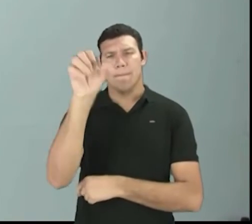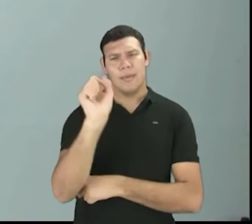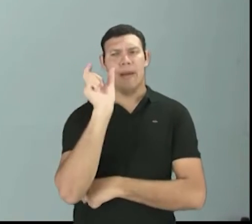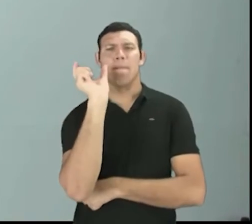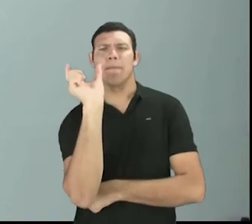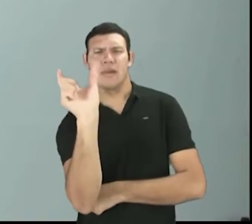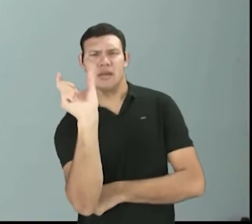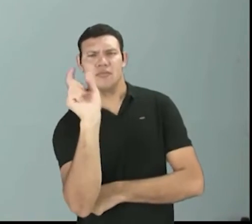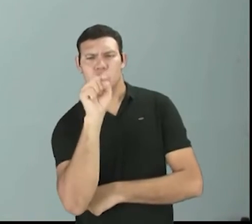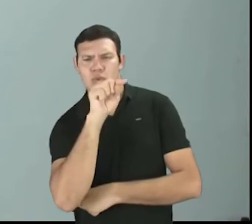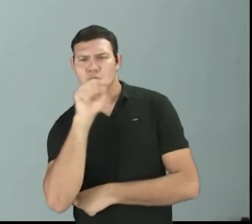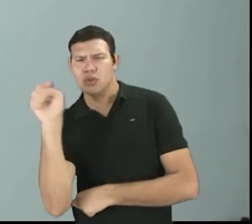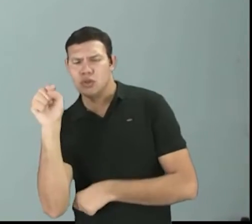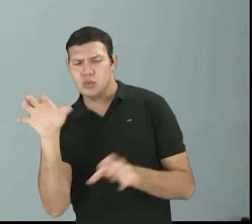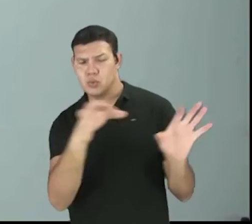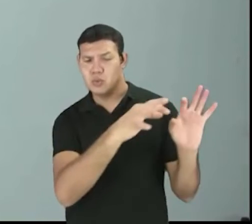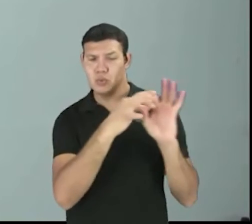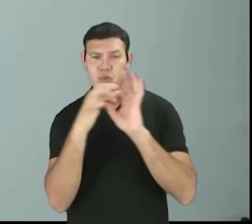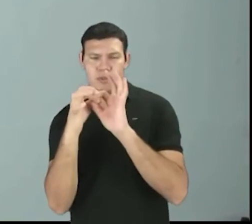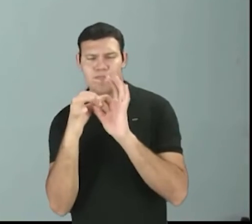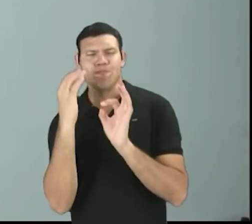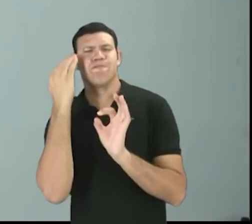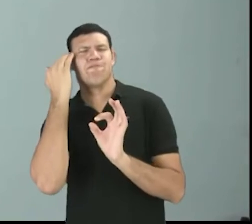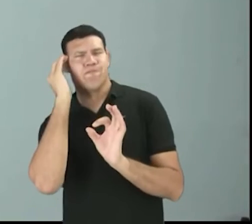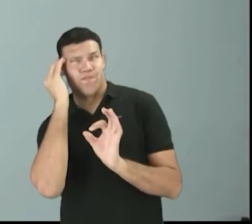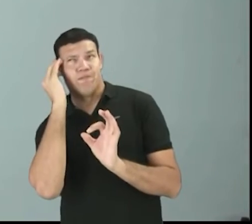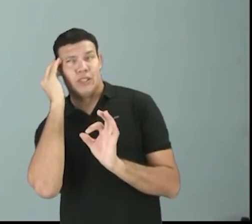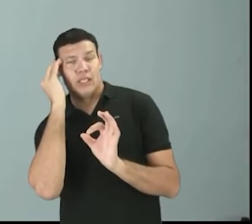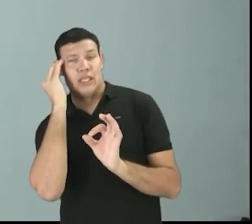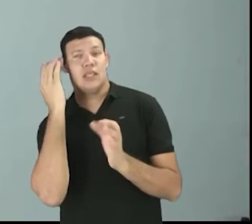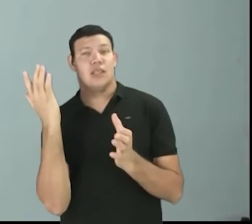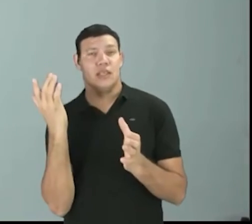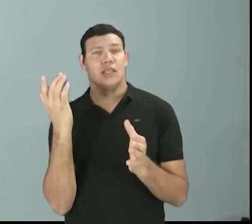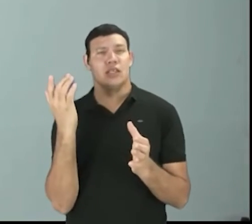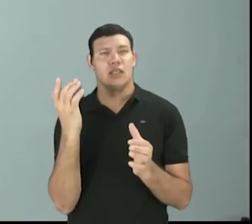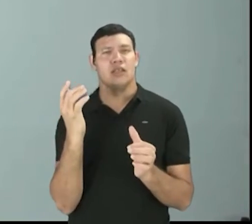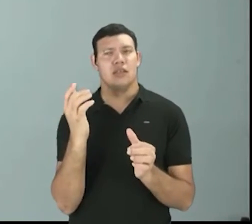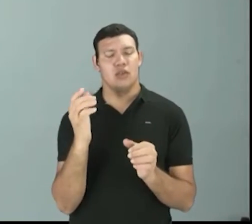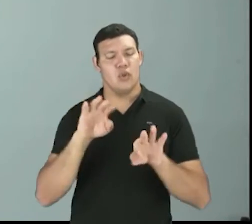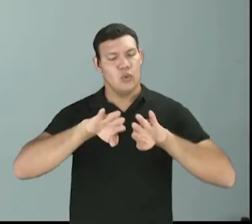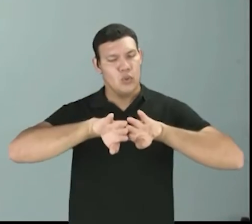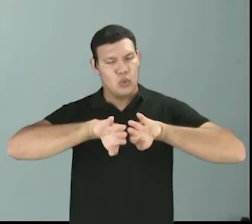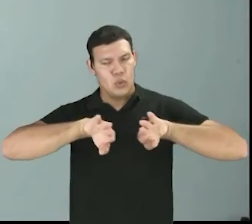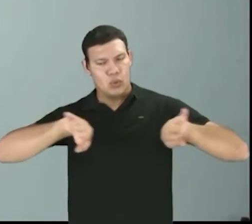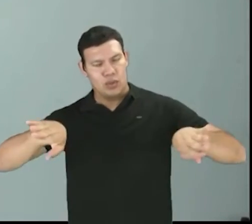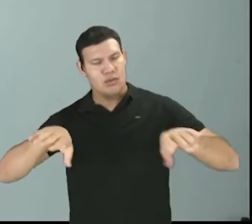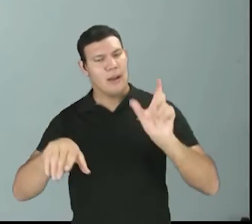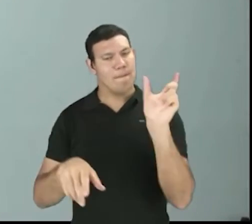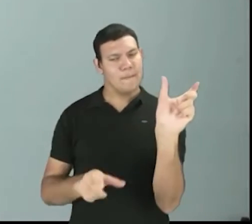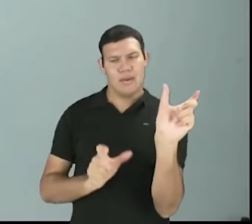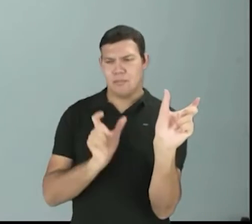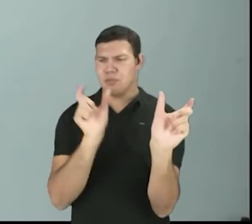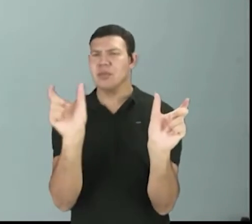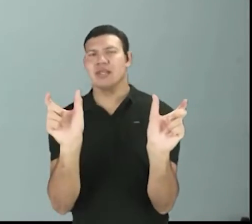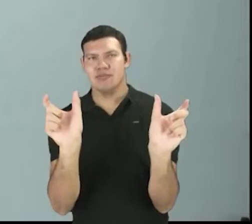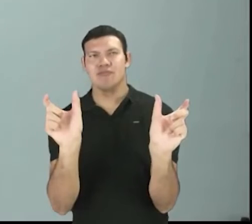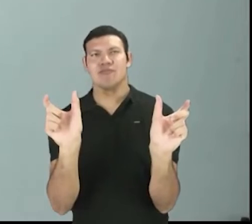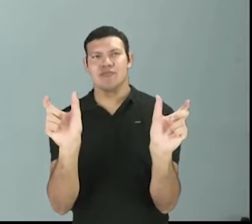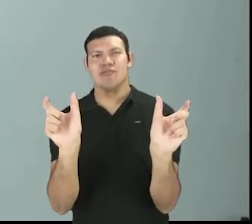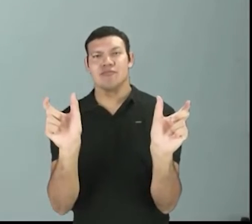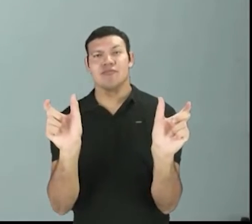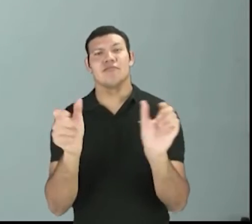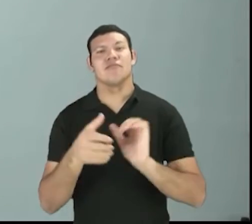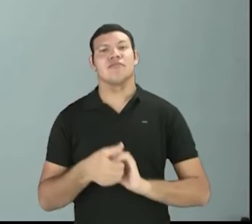que ela quer dizer nesse contexto, vocês vão fazer com que ela se desmembre em 2 ou mais palavras e também